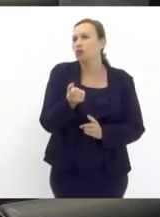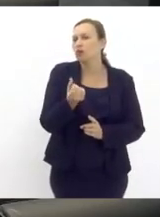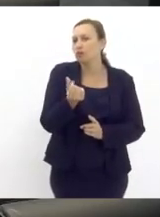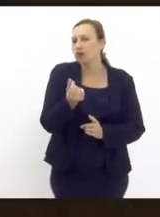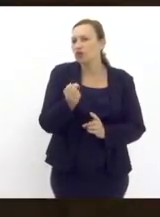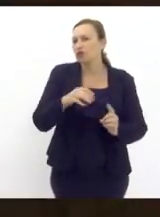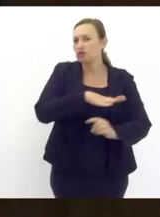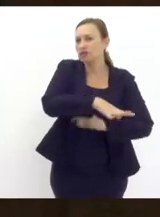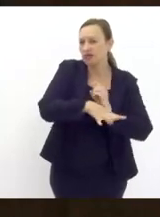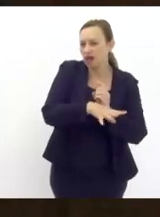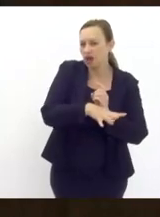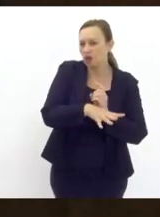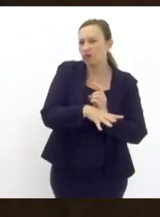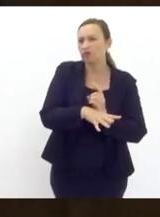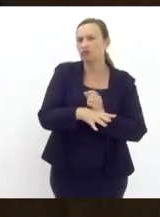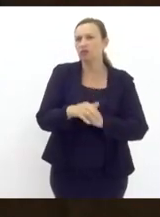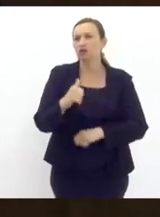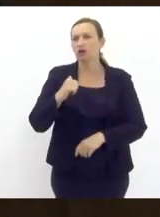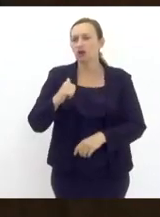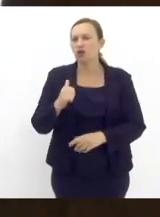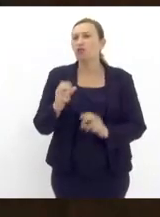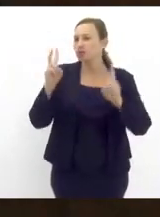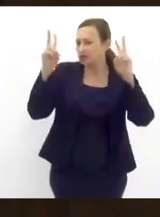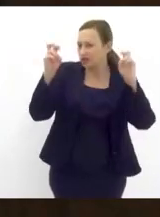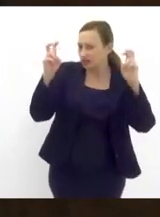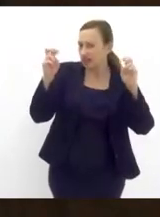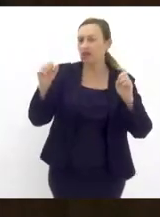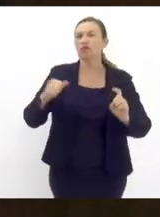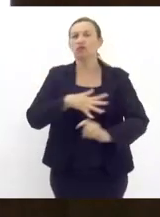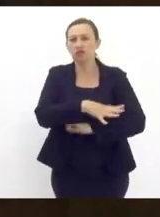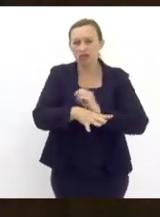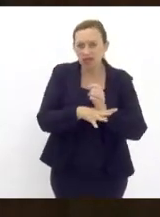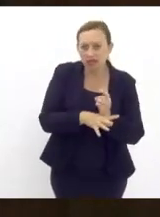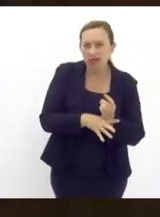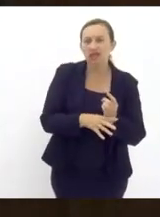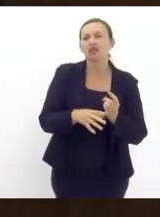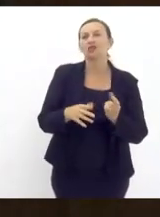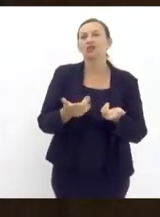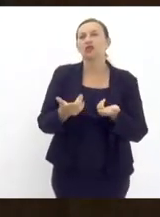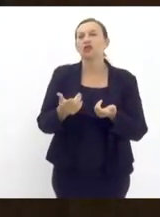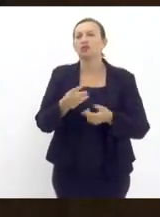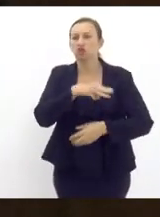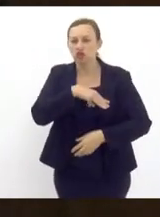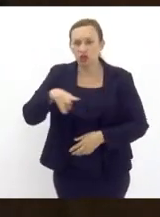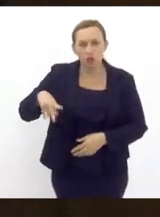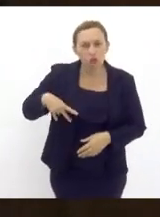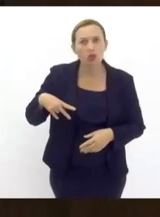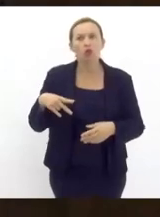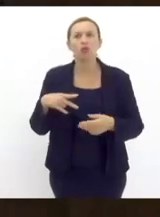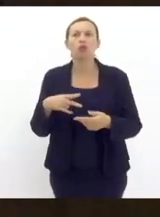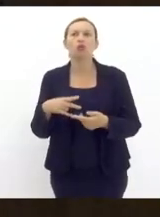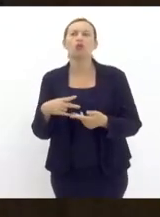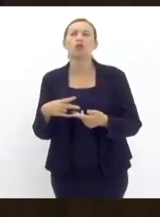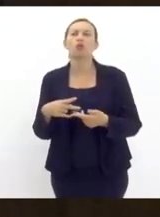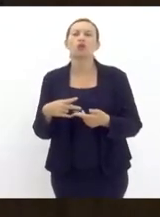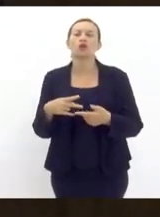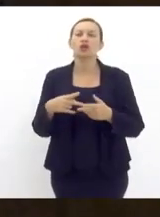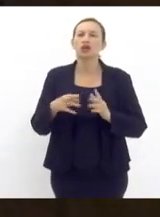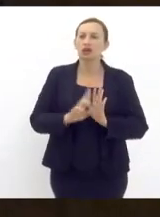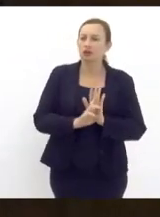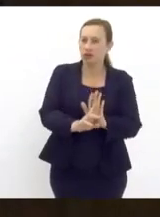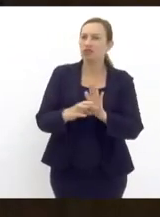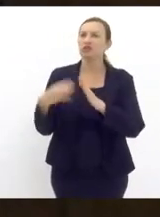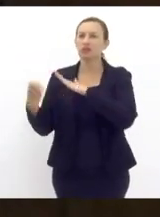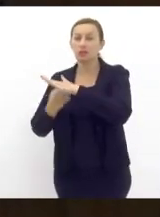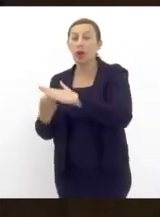casa tratando dessa desse tema com a sociedade civil teve Ministério Público teve presente aqui os representantes das empresas e